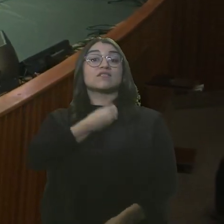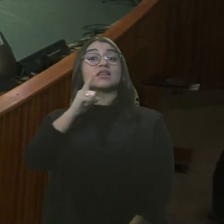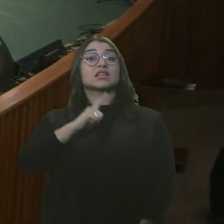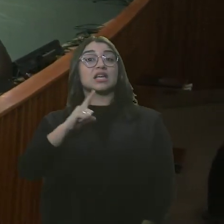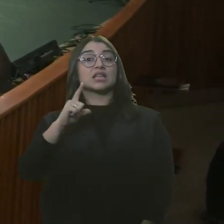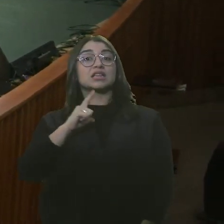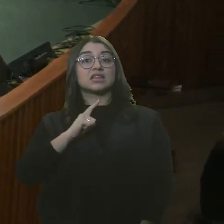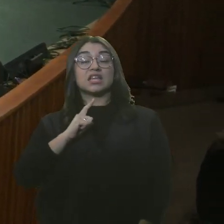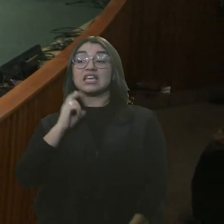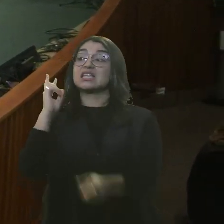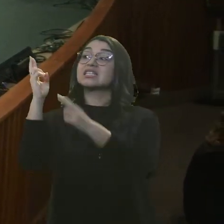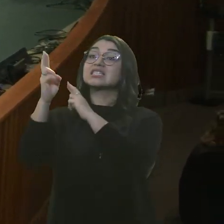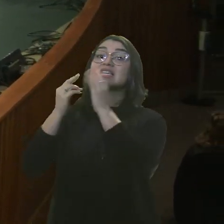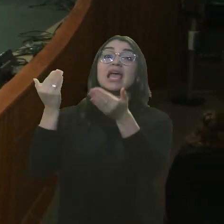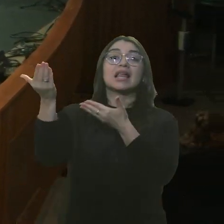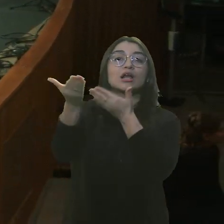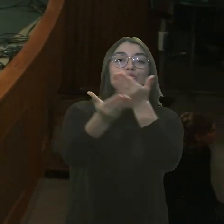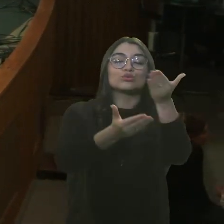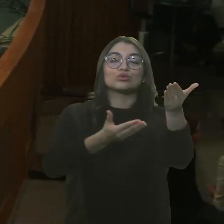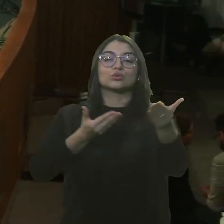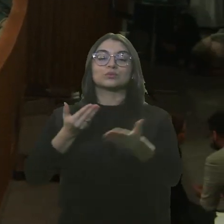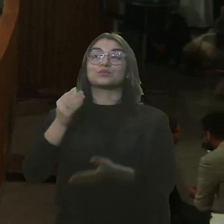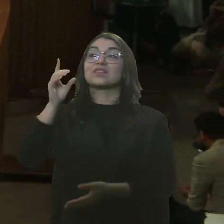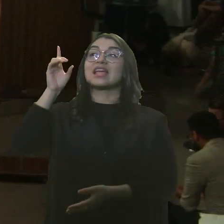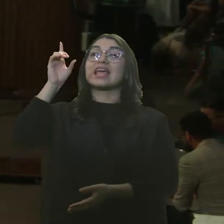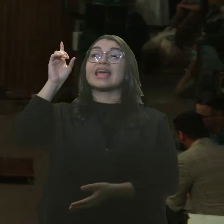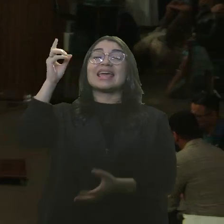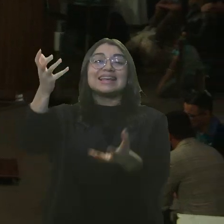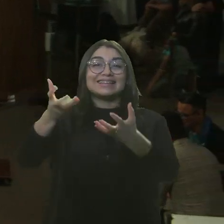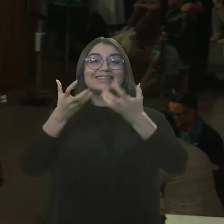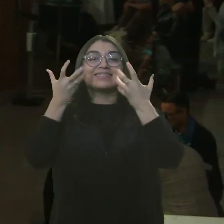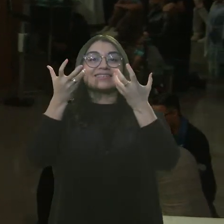se relaciona conosco, Ele quer se relacionar com